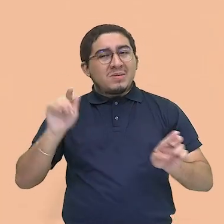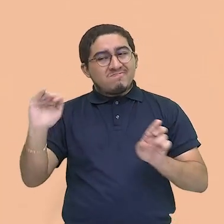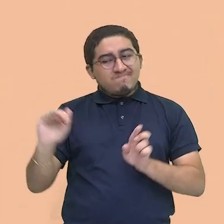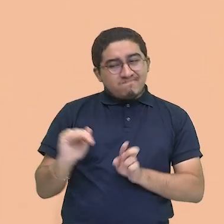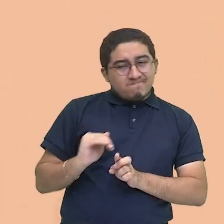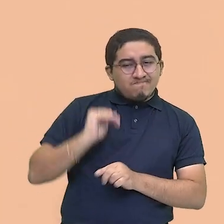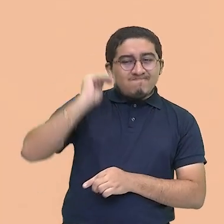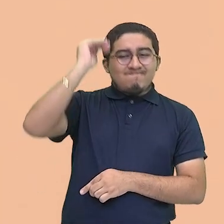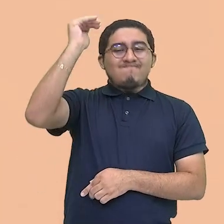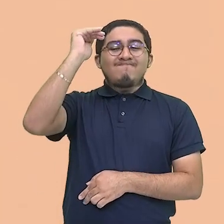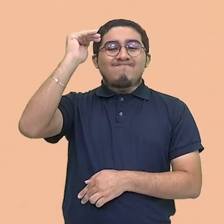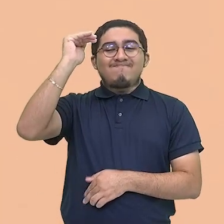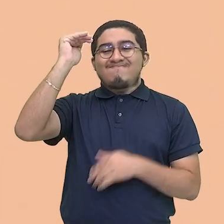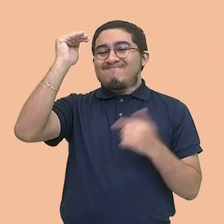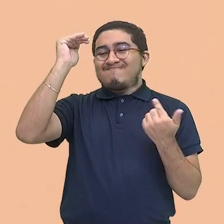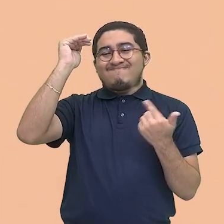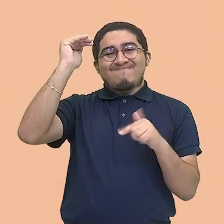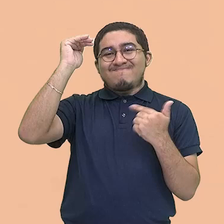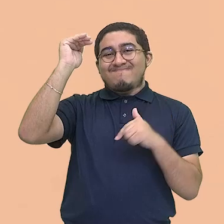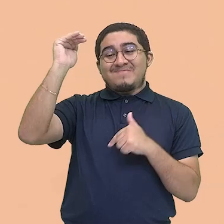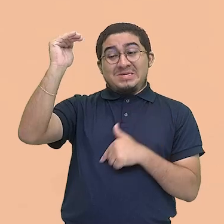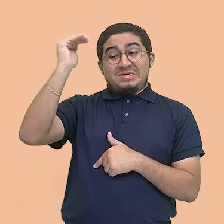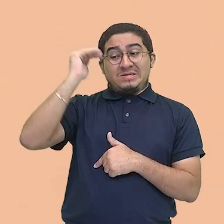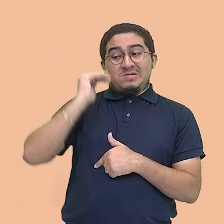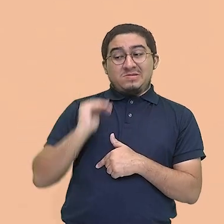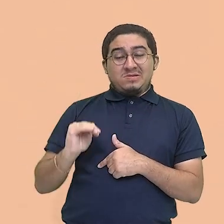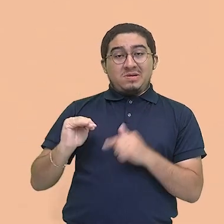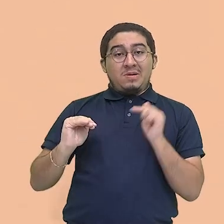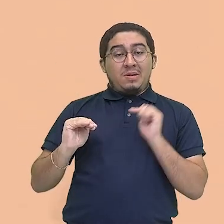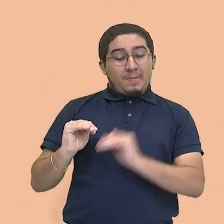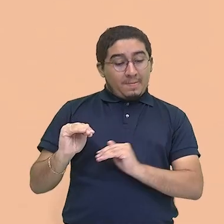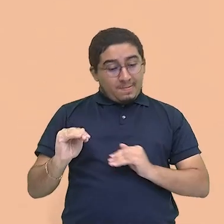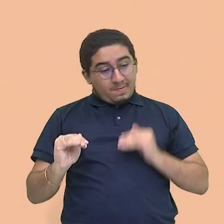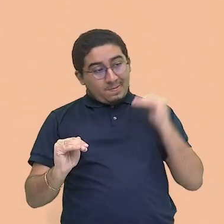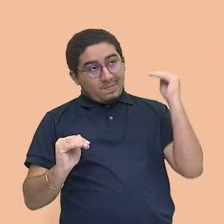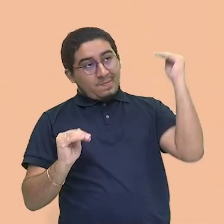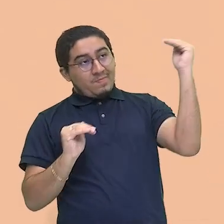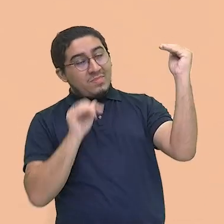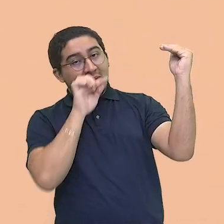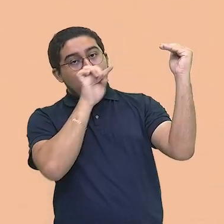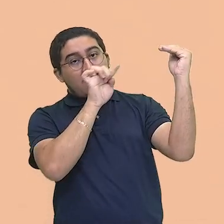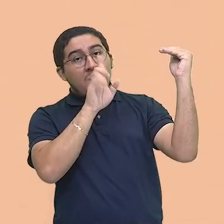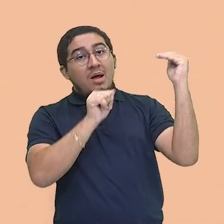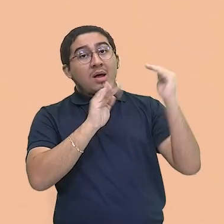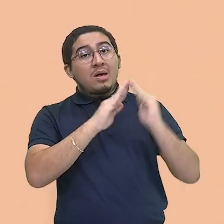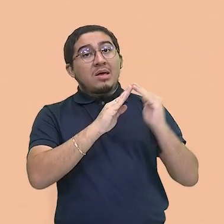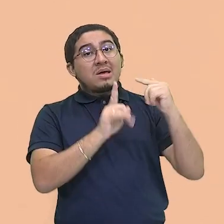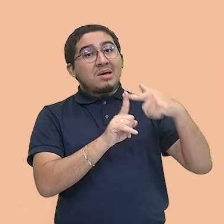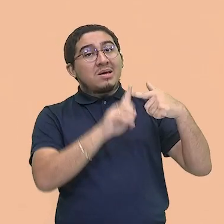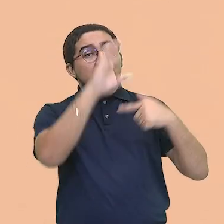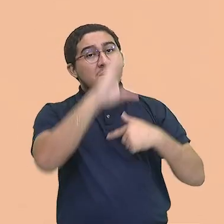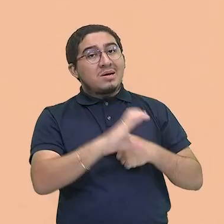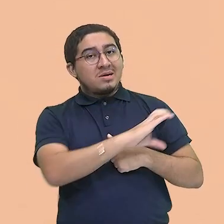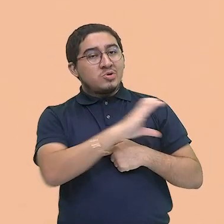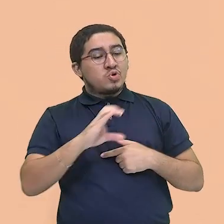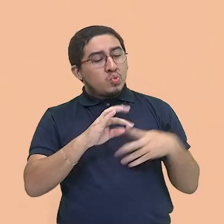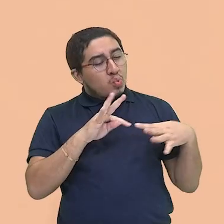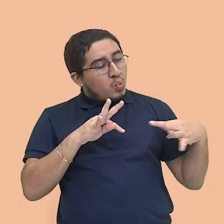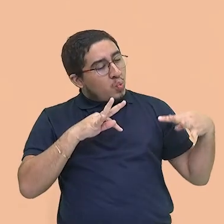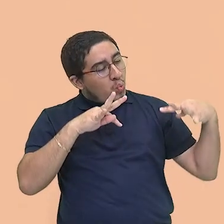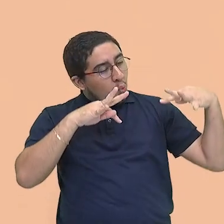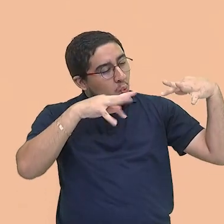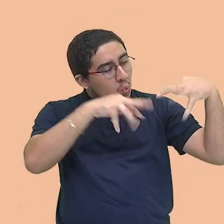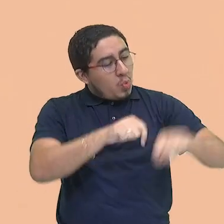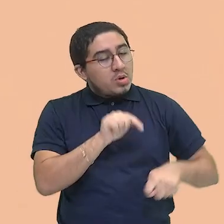Ele não tinha força. A força era da igreja. Tudo estava direcionado pela igreja. Era a religião que dava